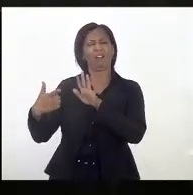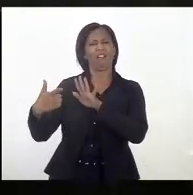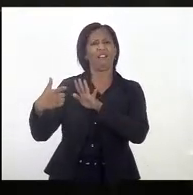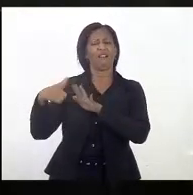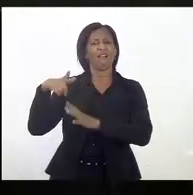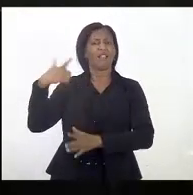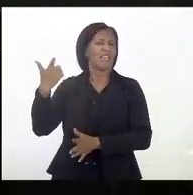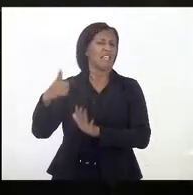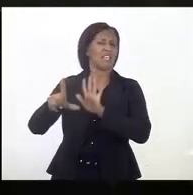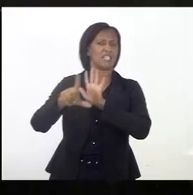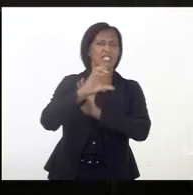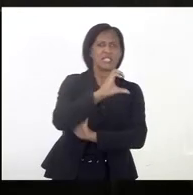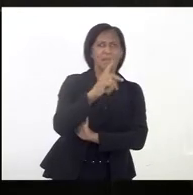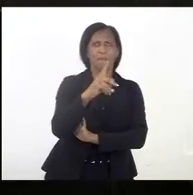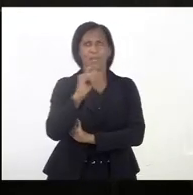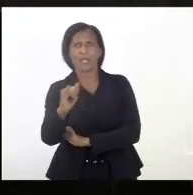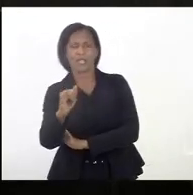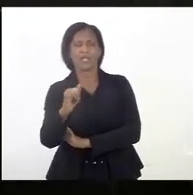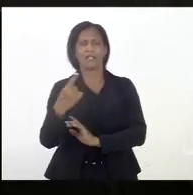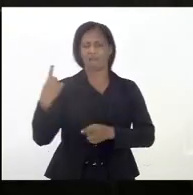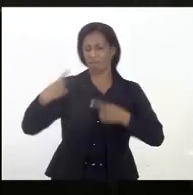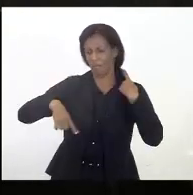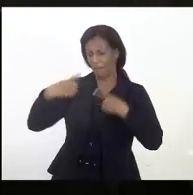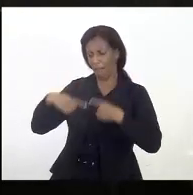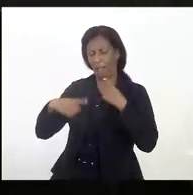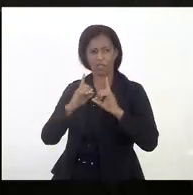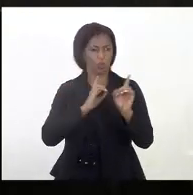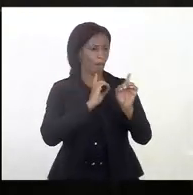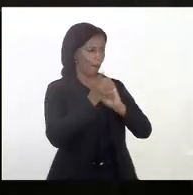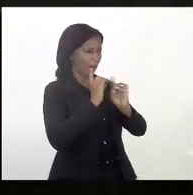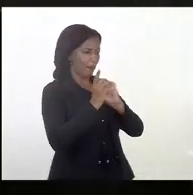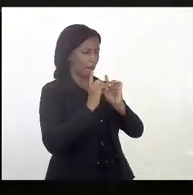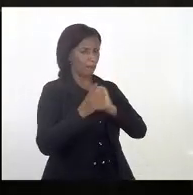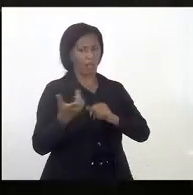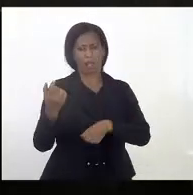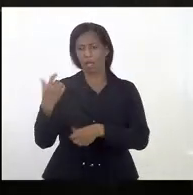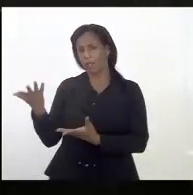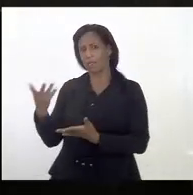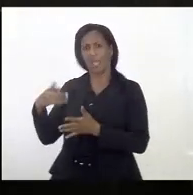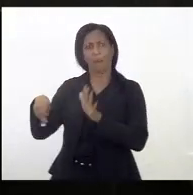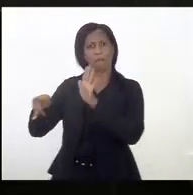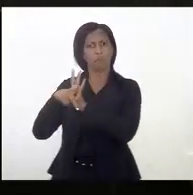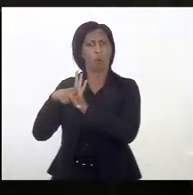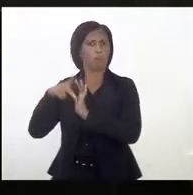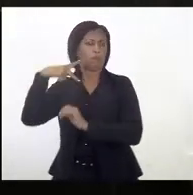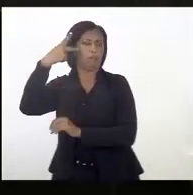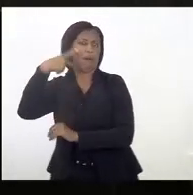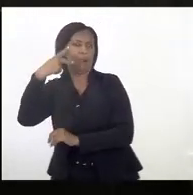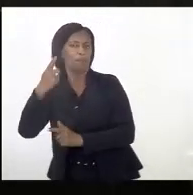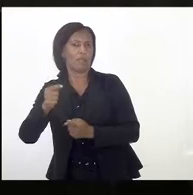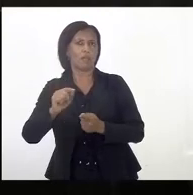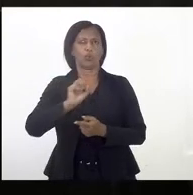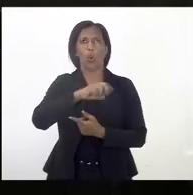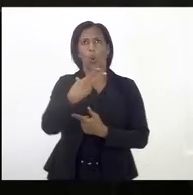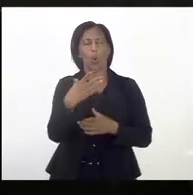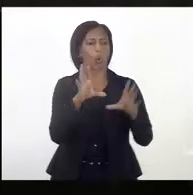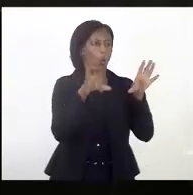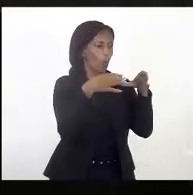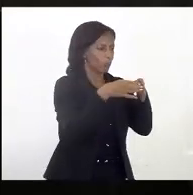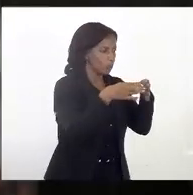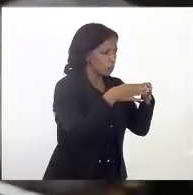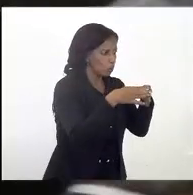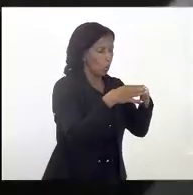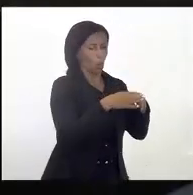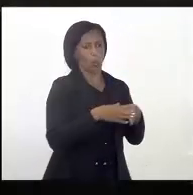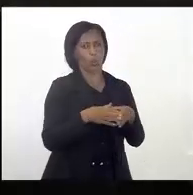e em CPI em debates que a seja no âmbito do Parlamento no âmbito das comissões